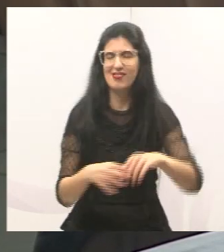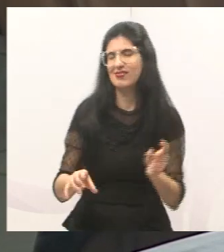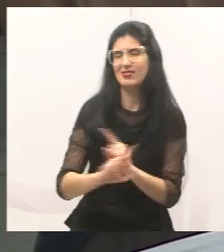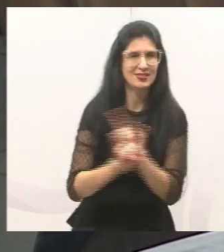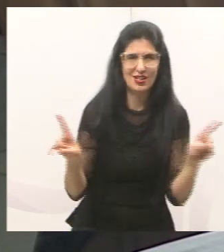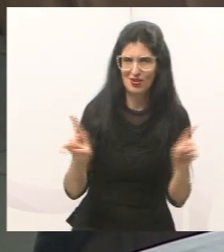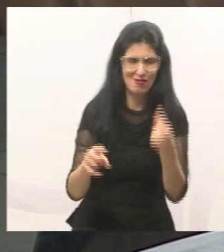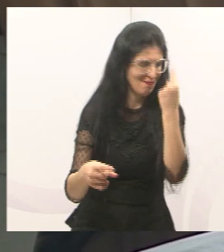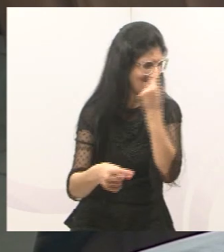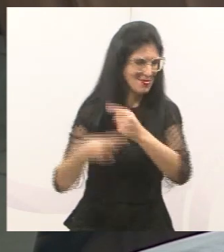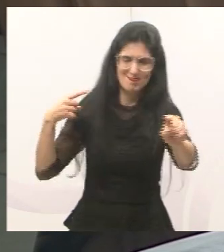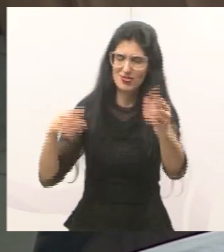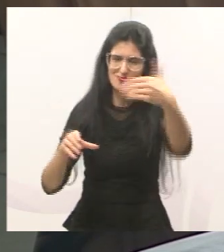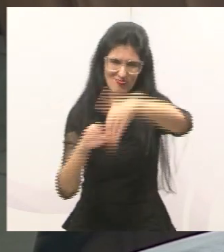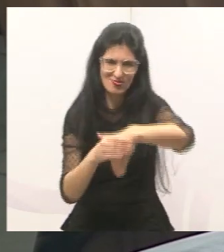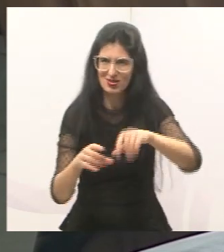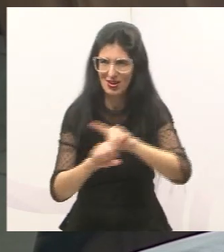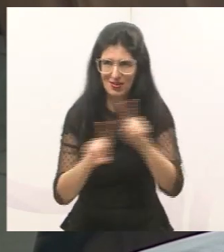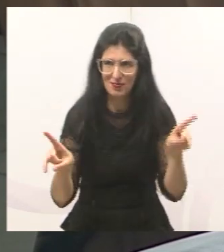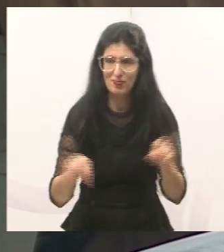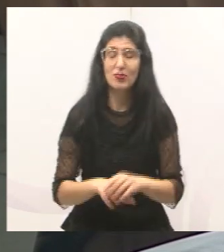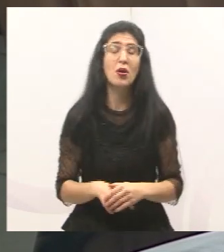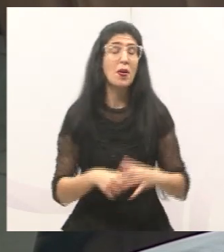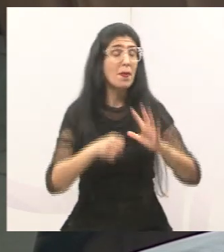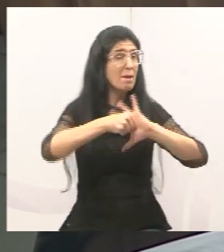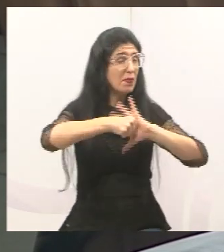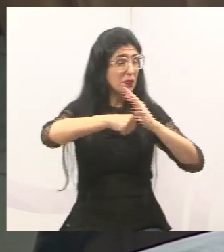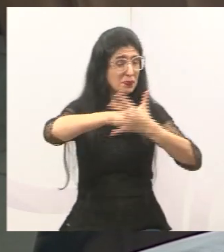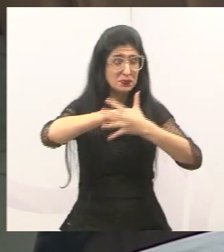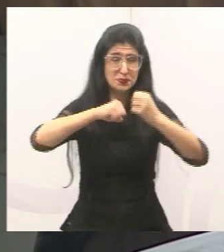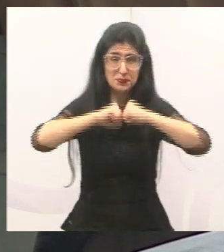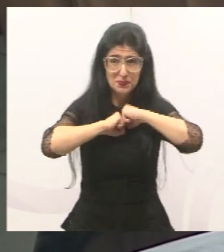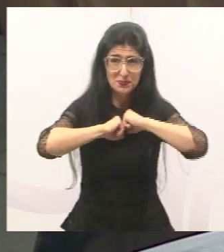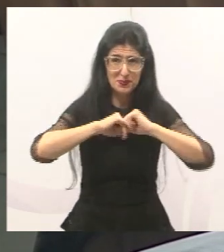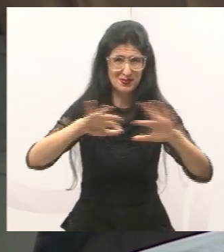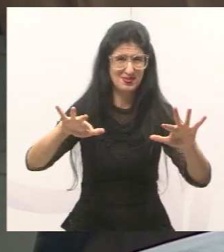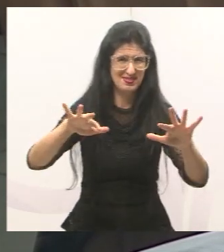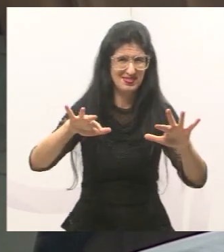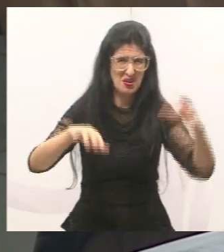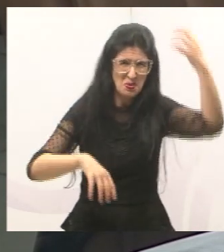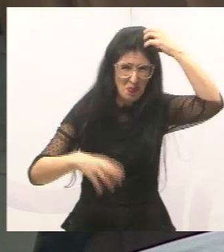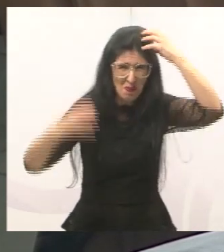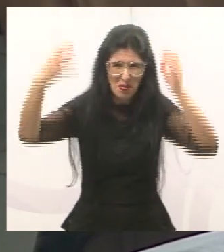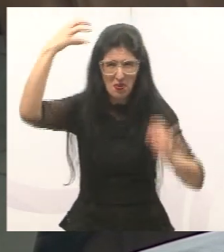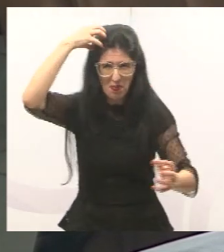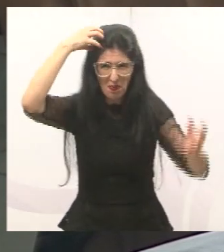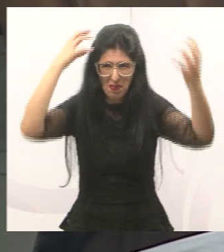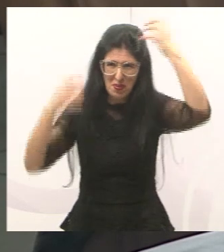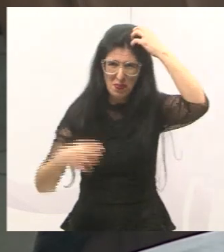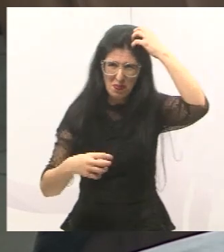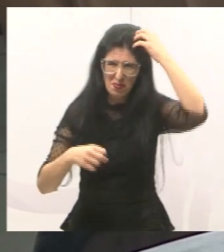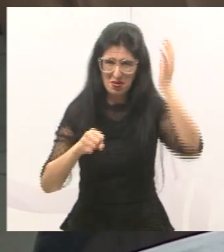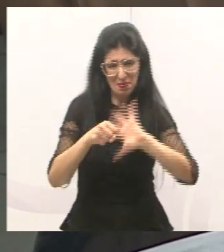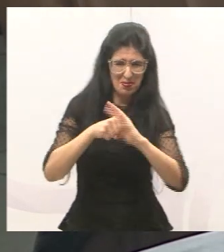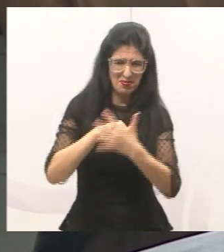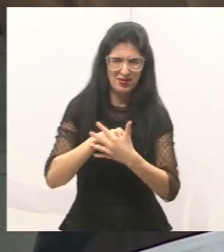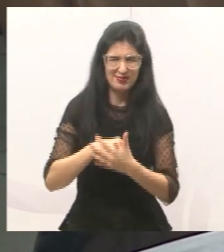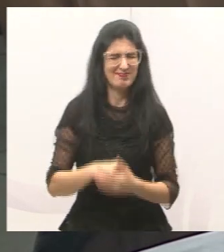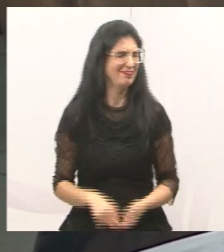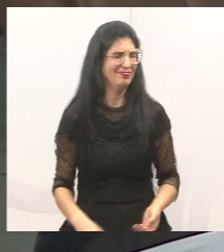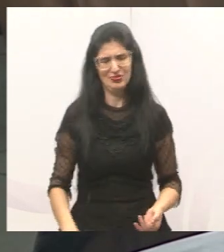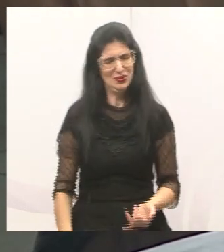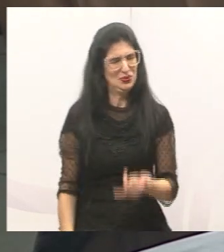eu acho que comentar a pandemia num projeto desse, né, é muito difícil. É muito difícil considerar esses